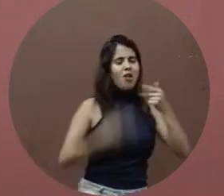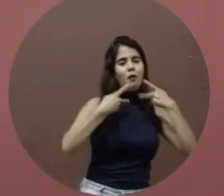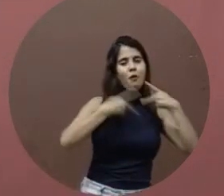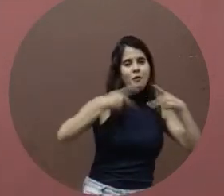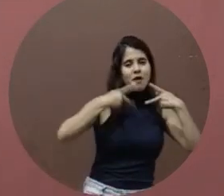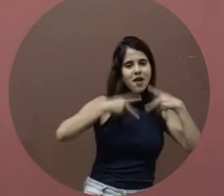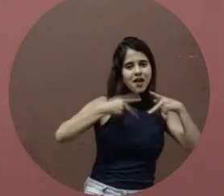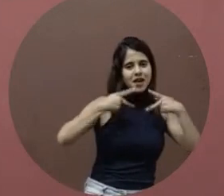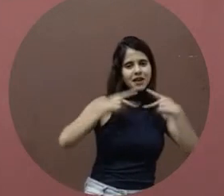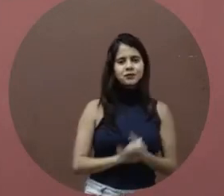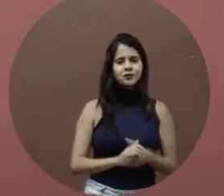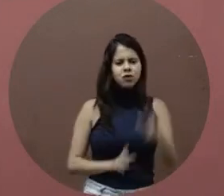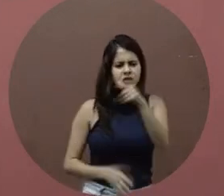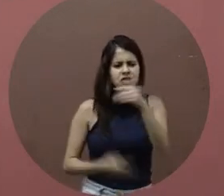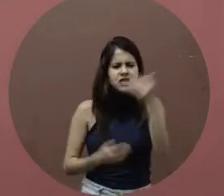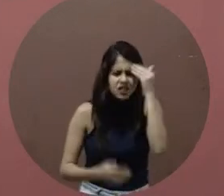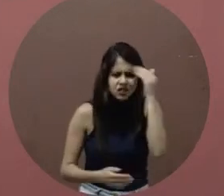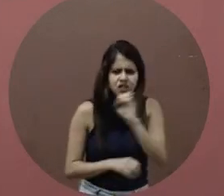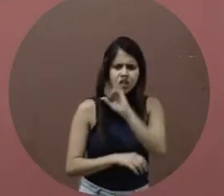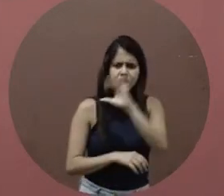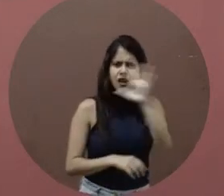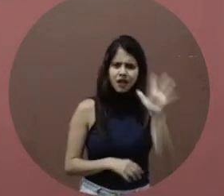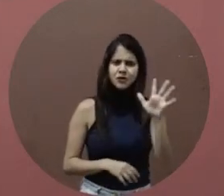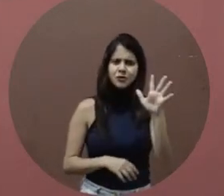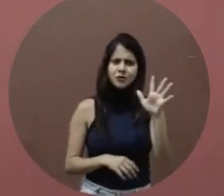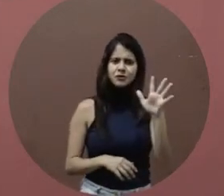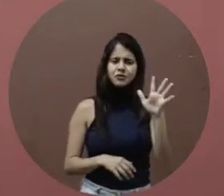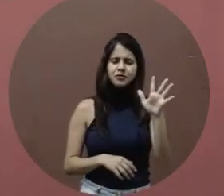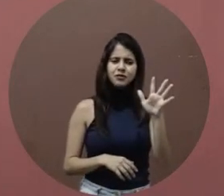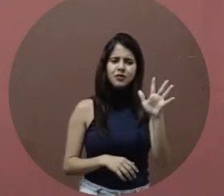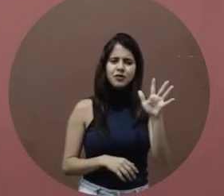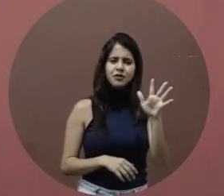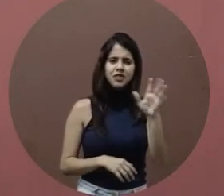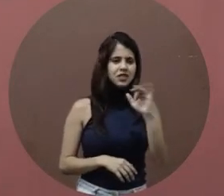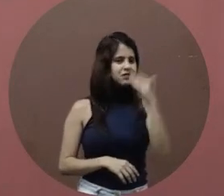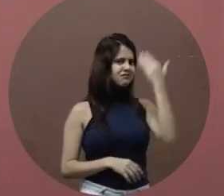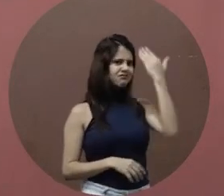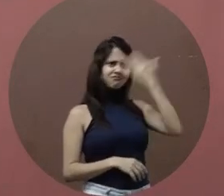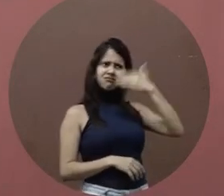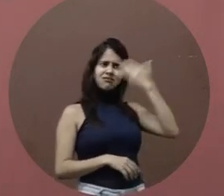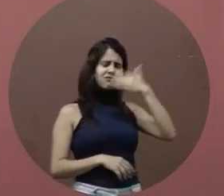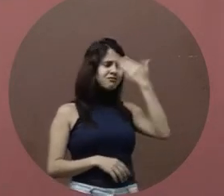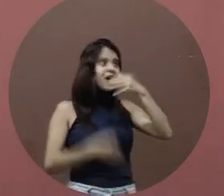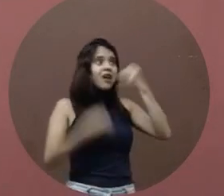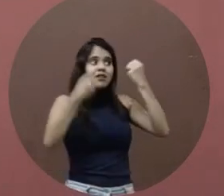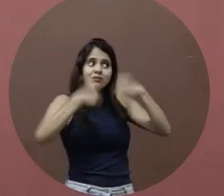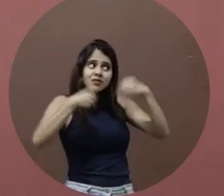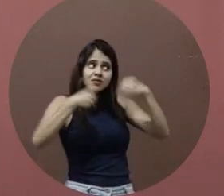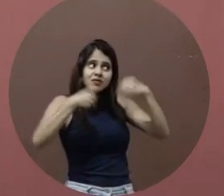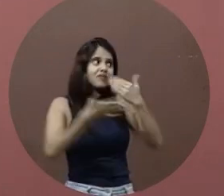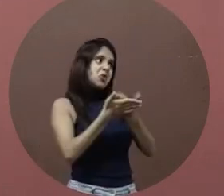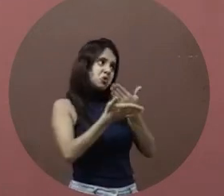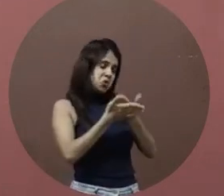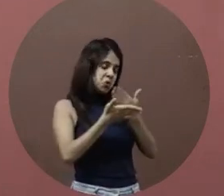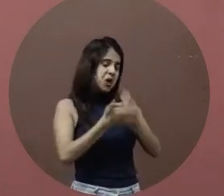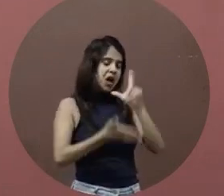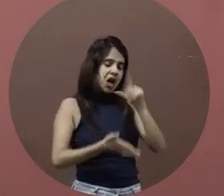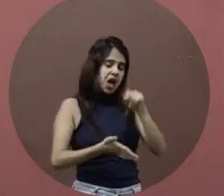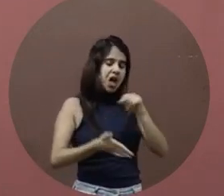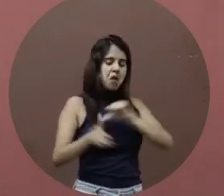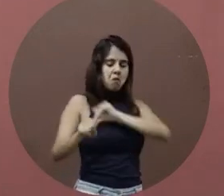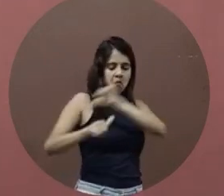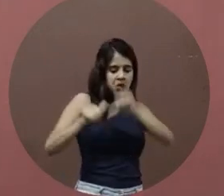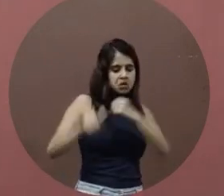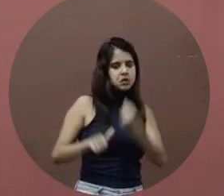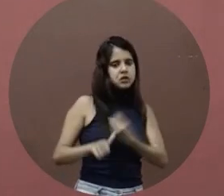Você tem a capacidade de enxergar isso? Se você não tem, trabalhe, porque isso muda a sua vida radicalmente, do início ao